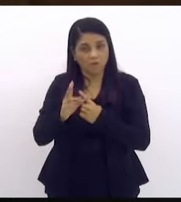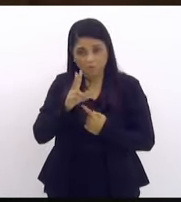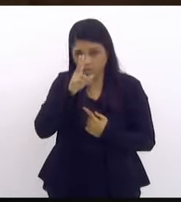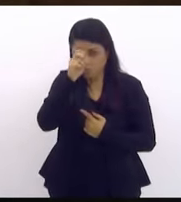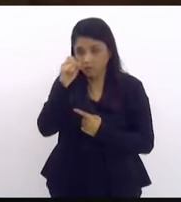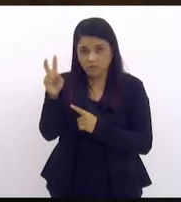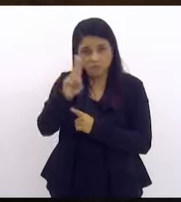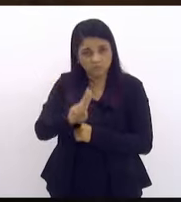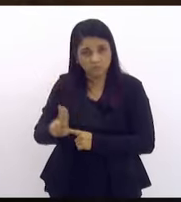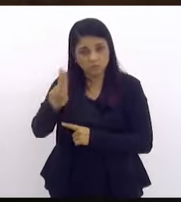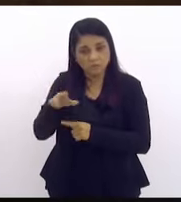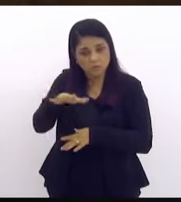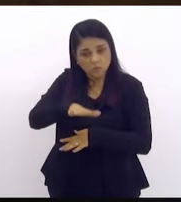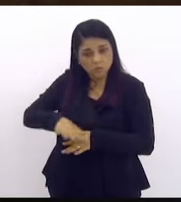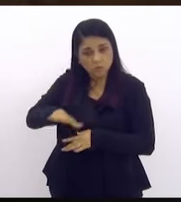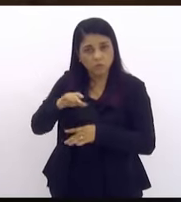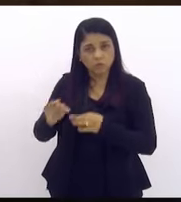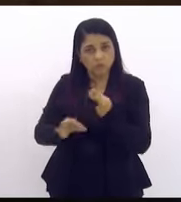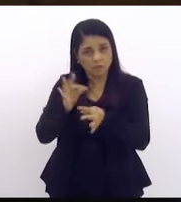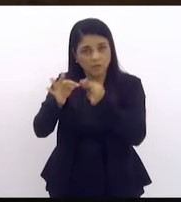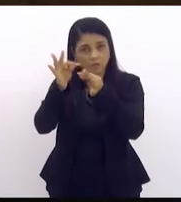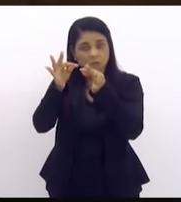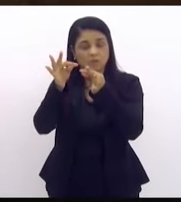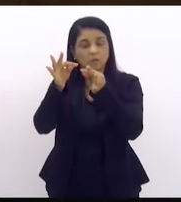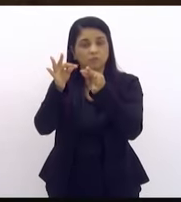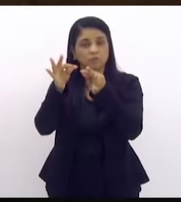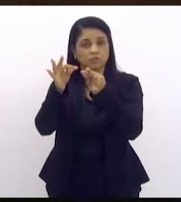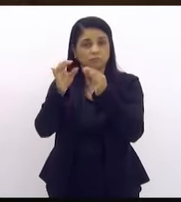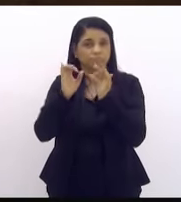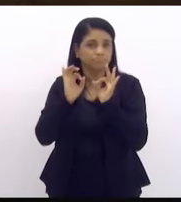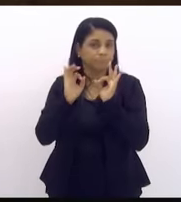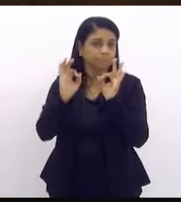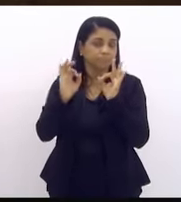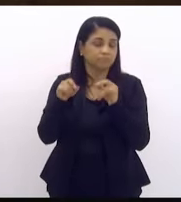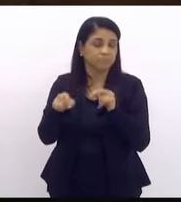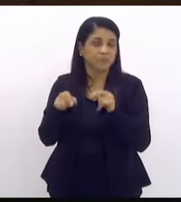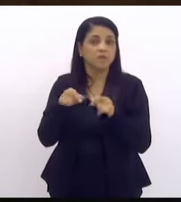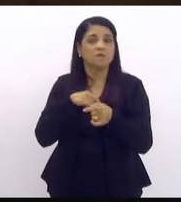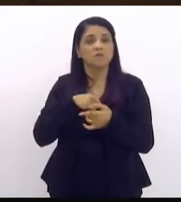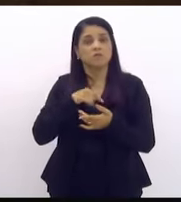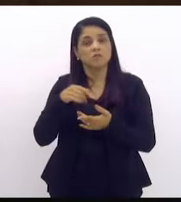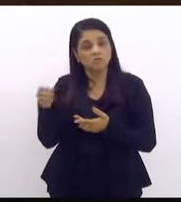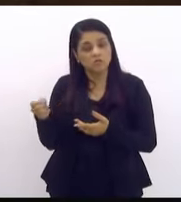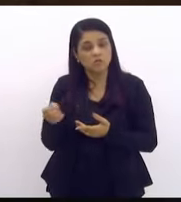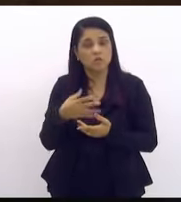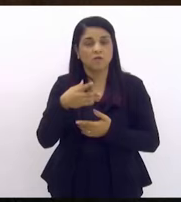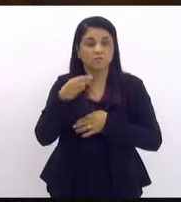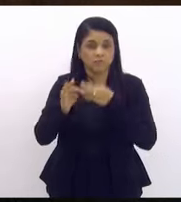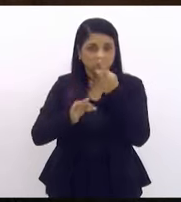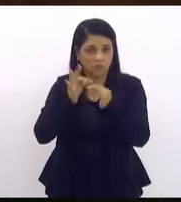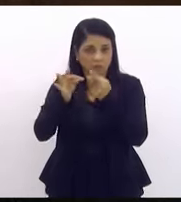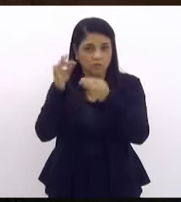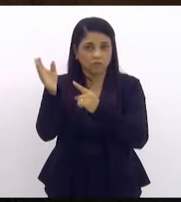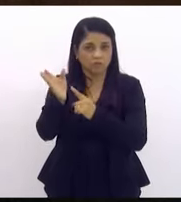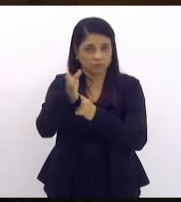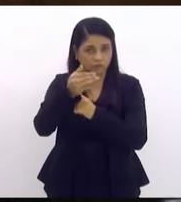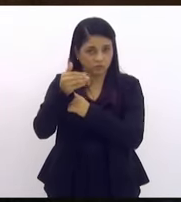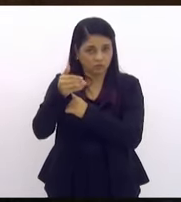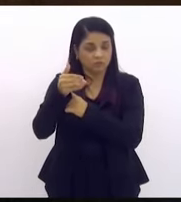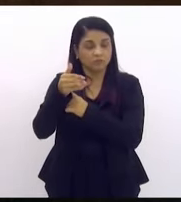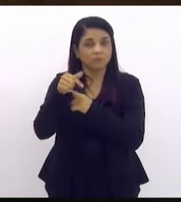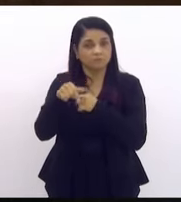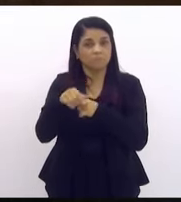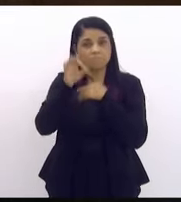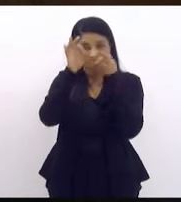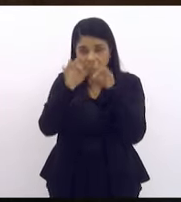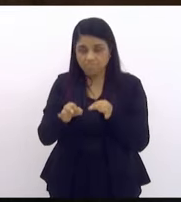de desenvolvimento tecnológico de ponta, tecnologias diversas e de inovação, que eu tenho a convicção de